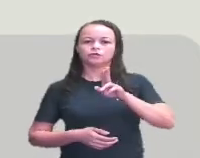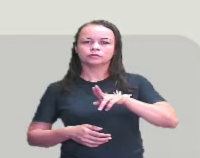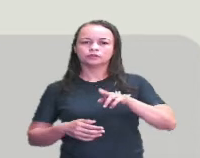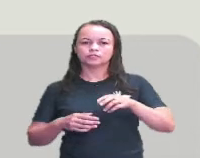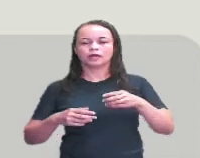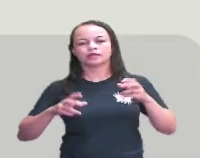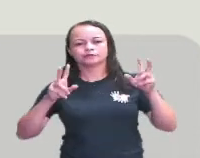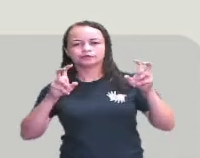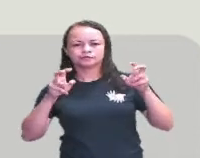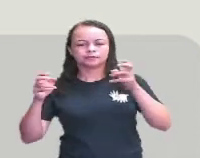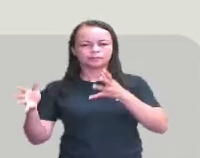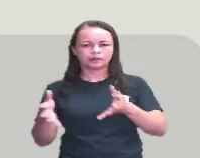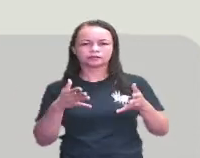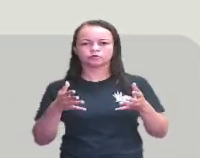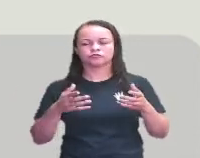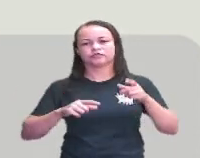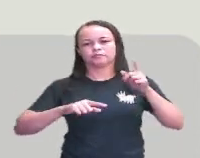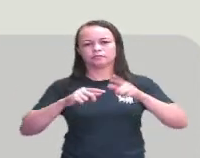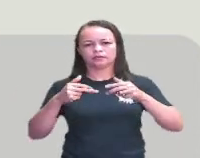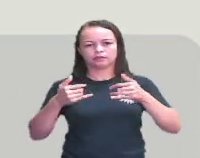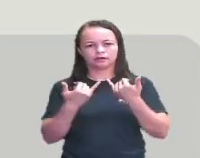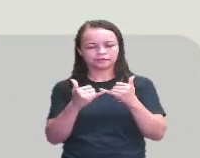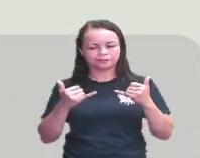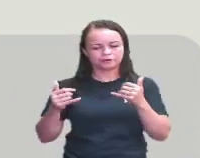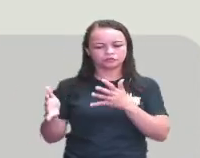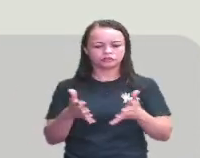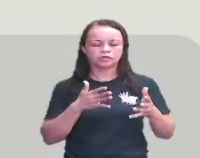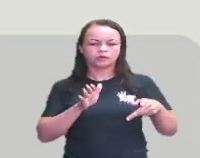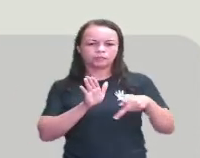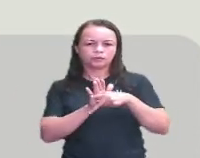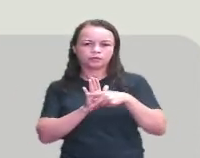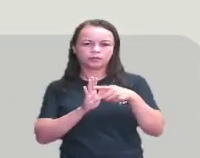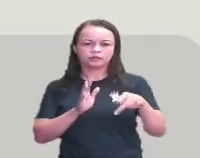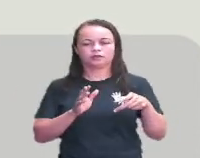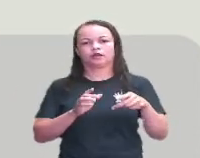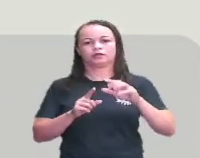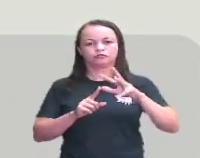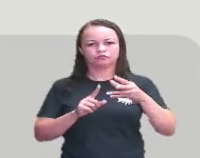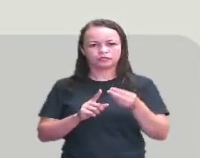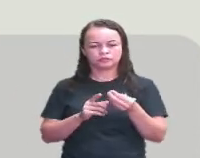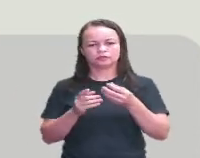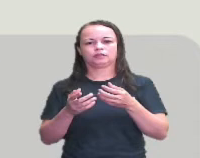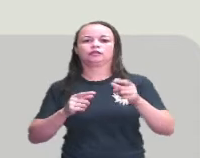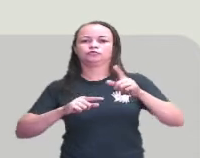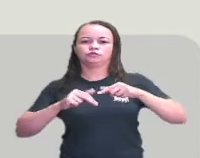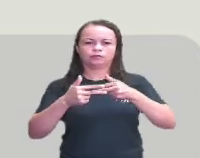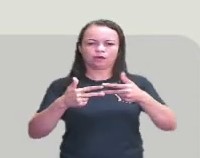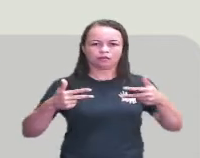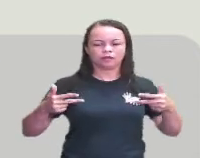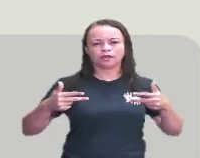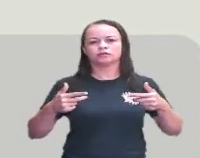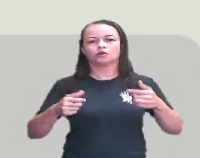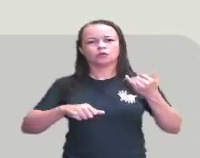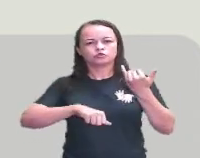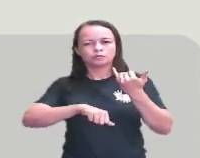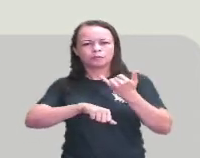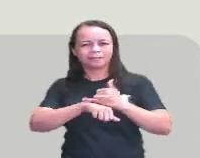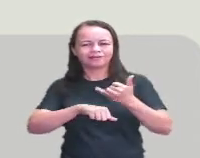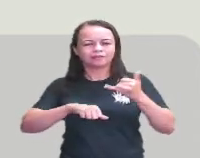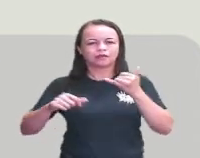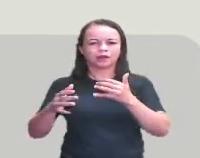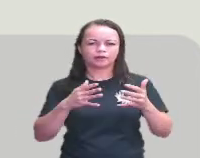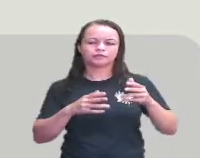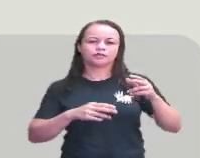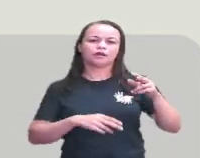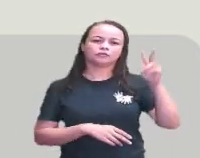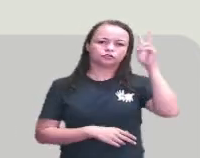matéria e energia e nosso objetivo de conhecimento, propriedade física dos materiais, os metais e a história da